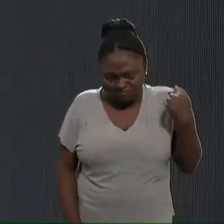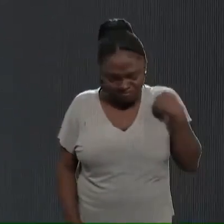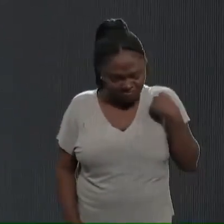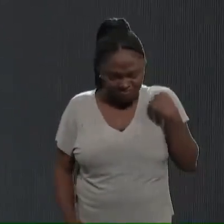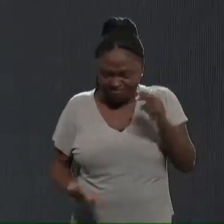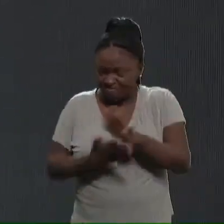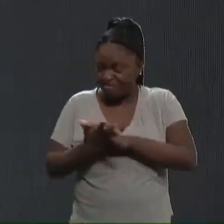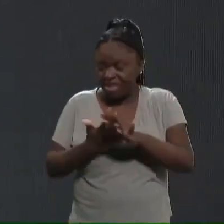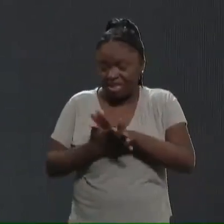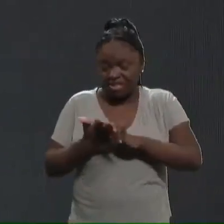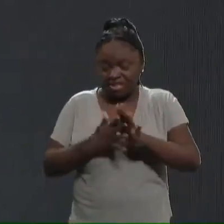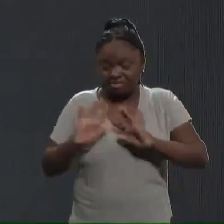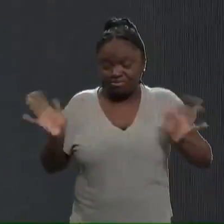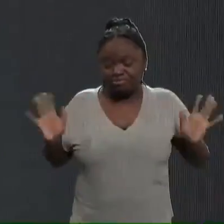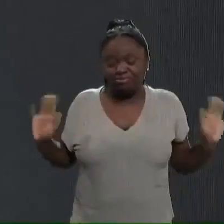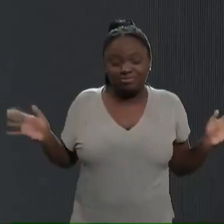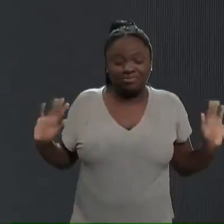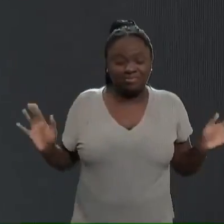nada com nada.